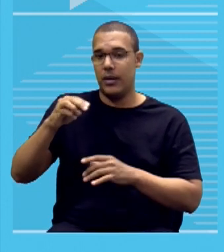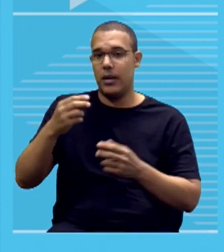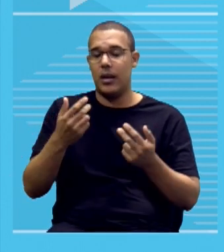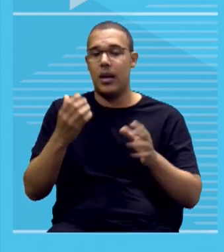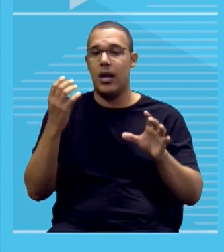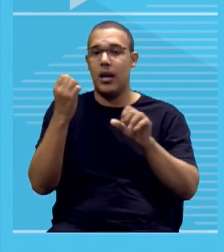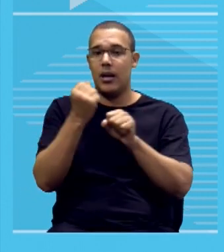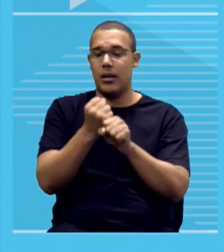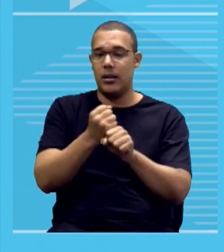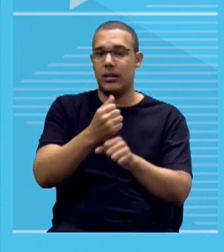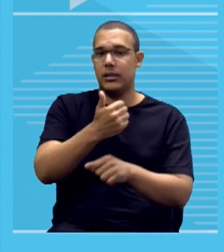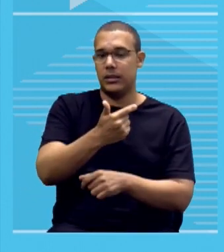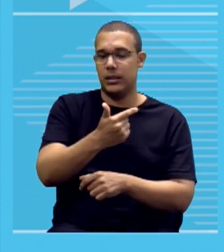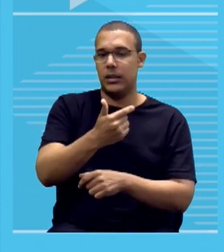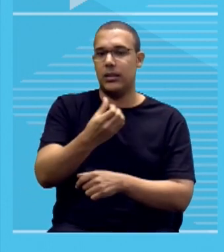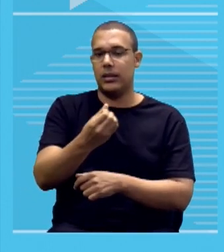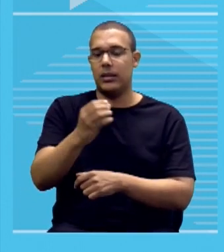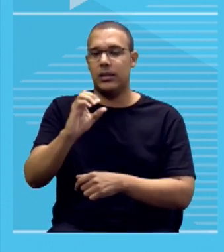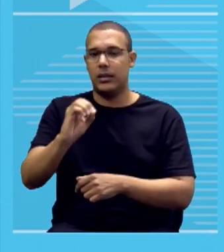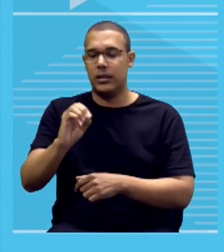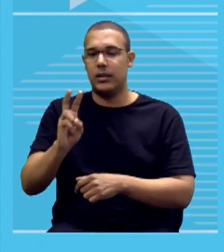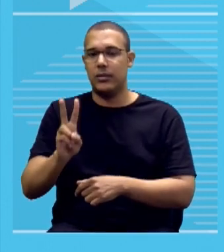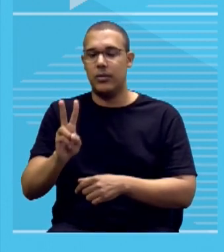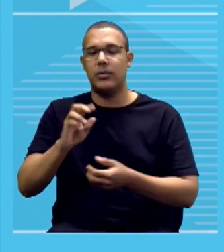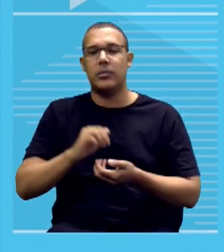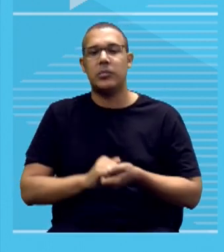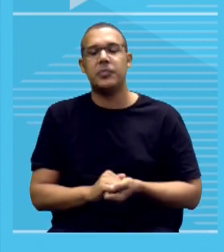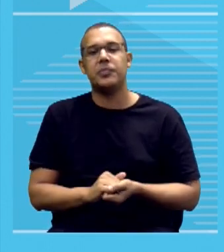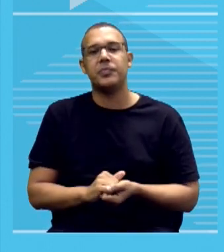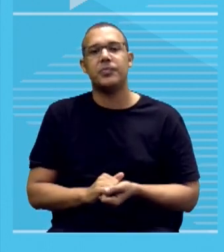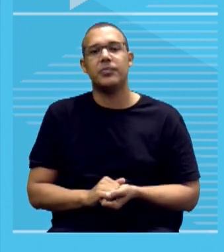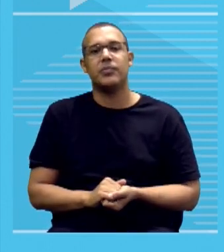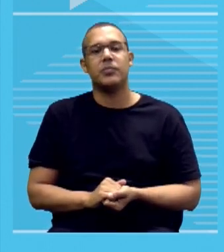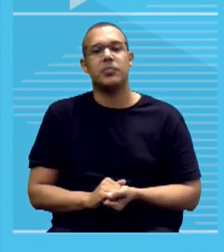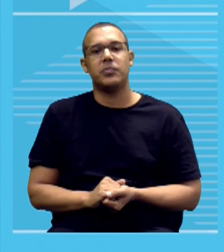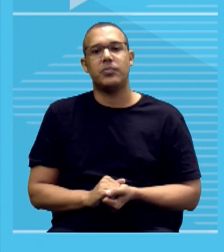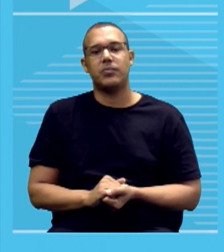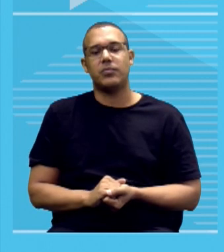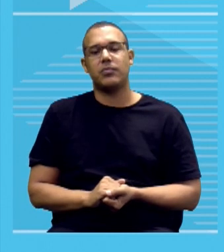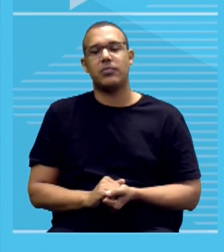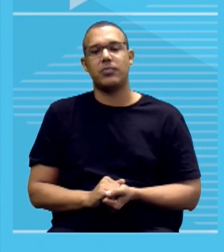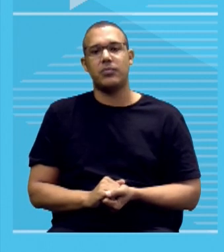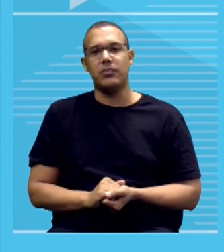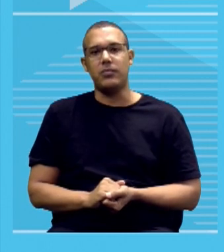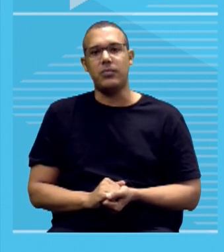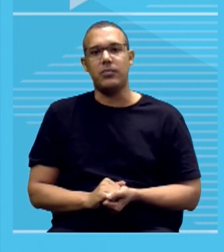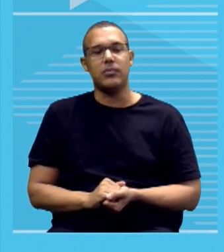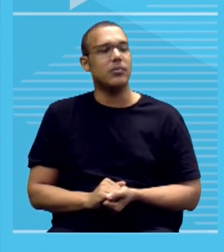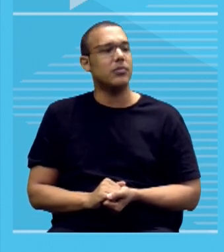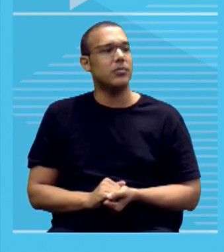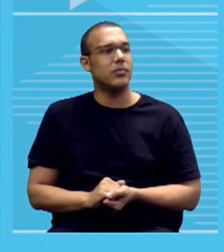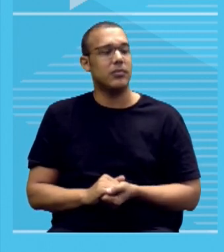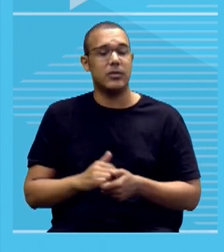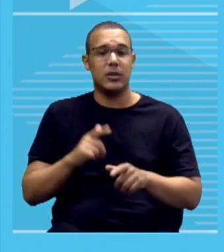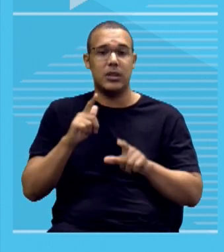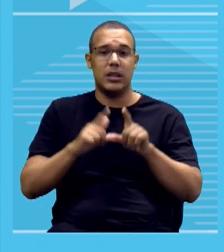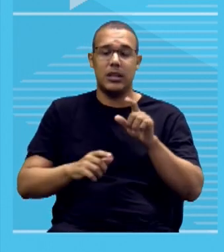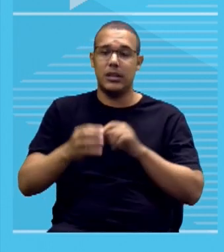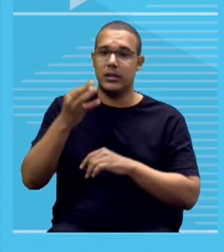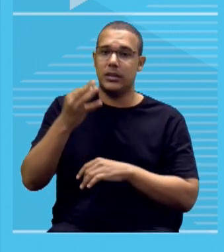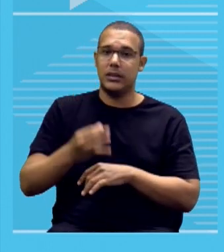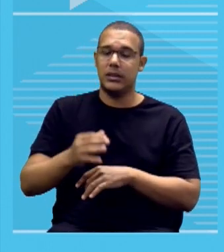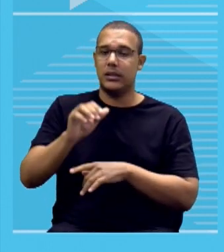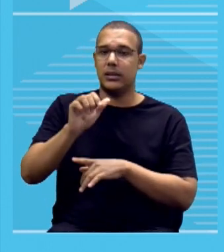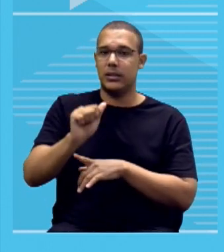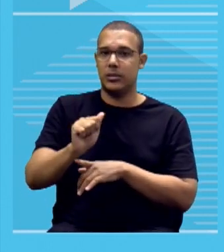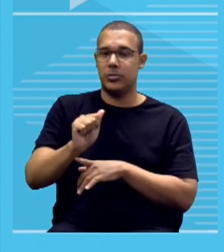de 160 volts, tá bom? Seria nosso gabarito. Nosso gabarito aí, letra A de A.